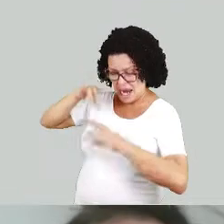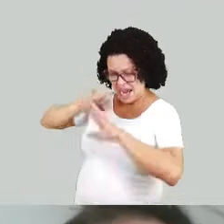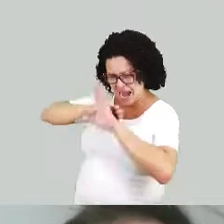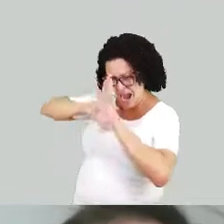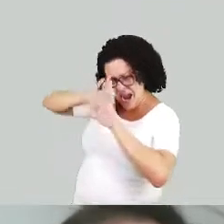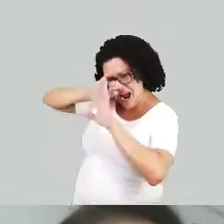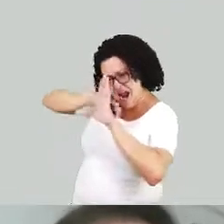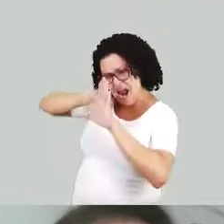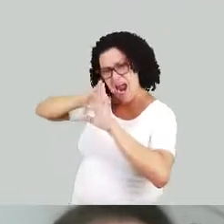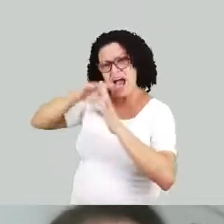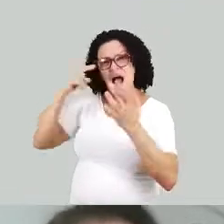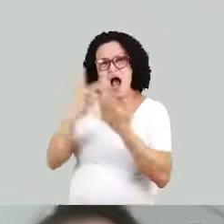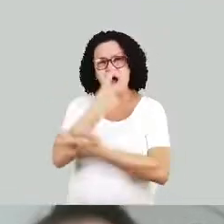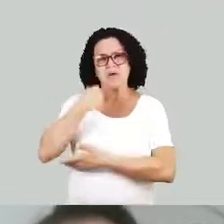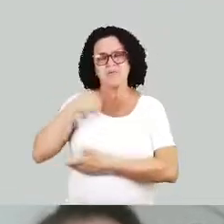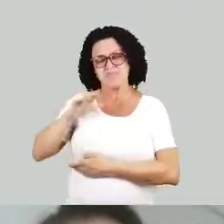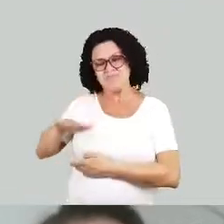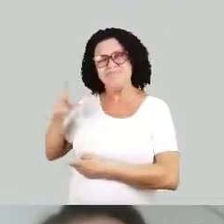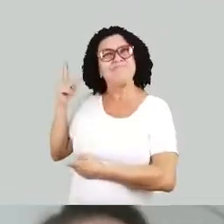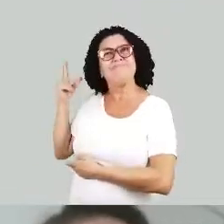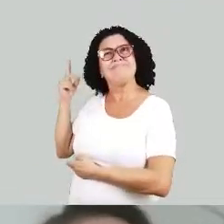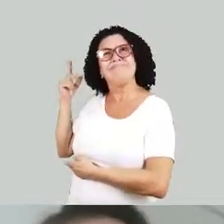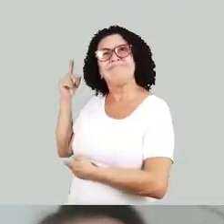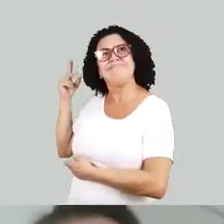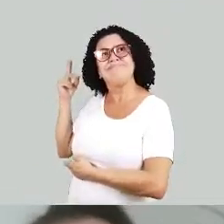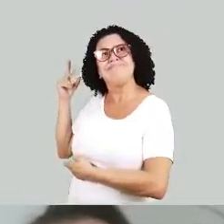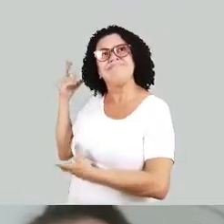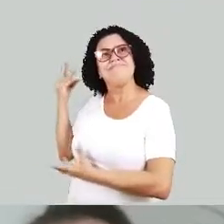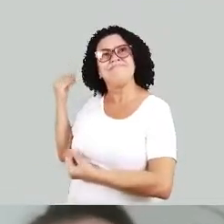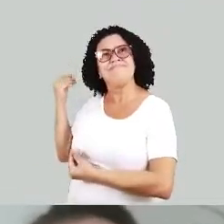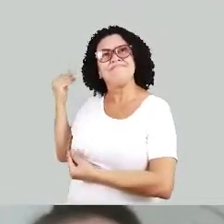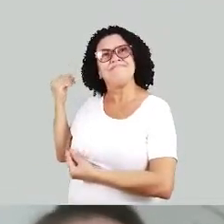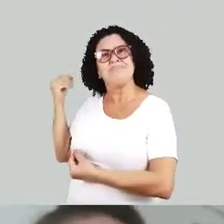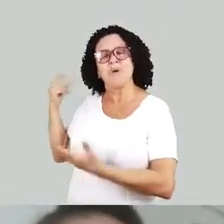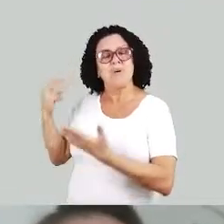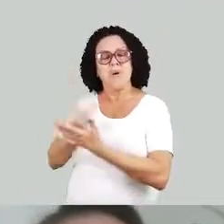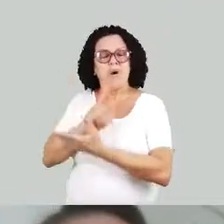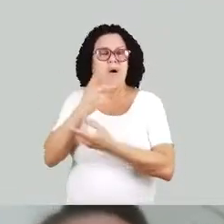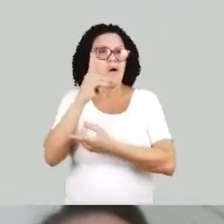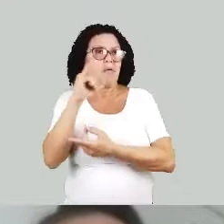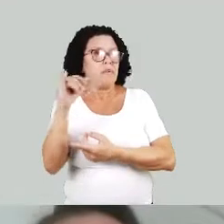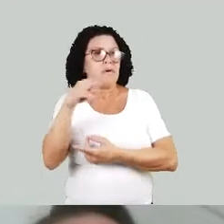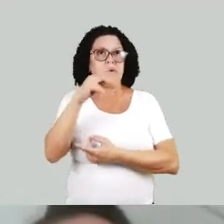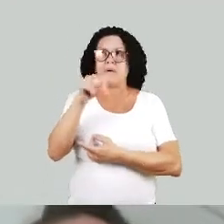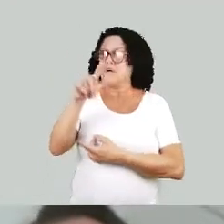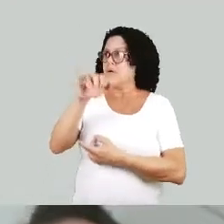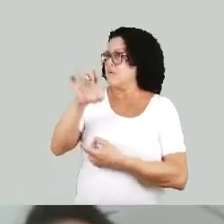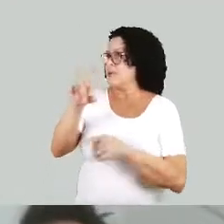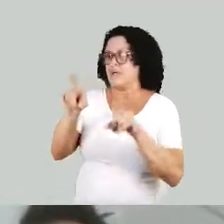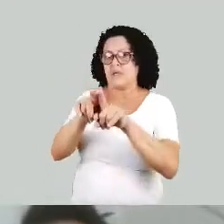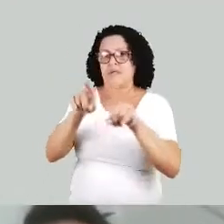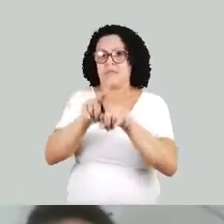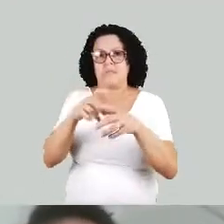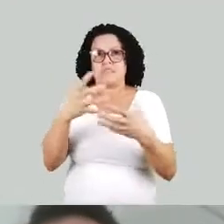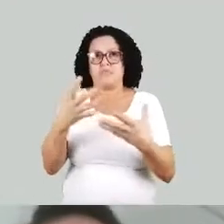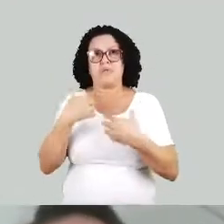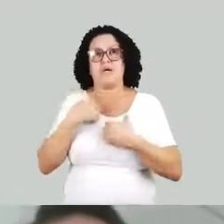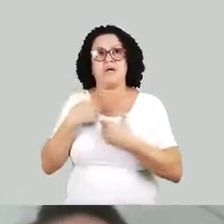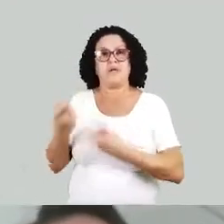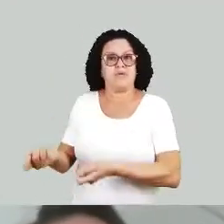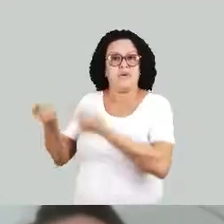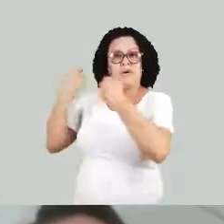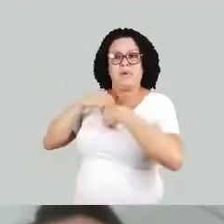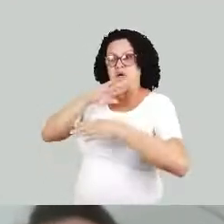que me faltou na infância, né? Alguma carência afetiva? É um pai ou uma mãe que de repente não tem